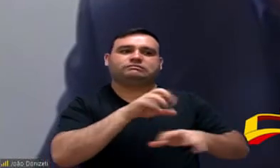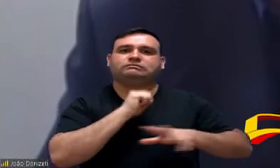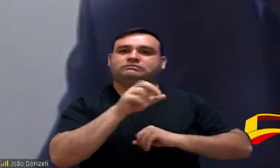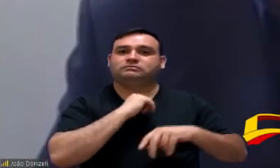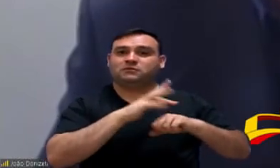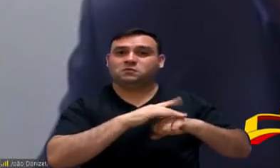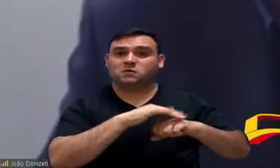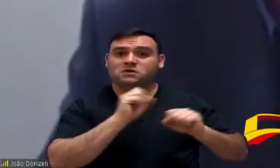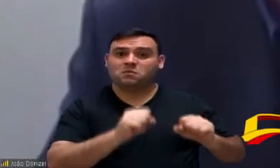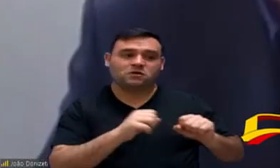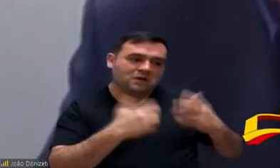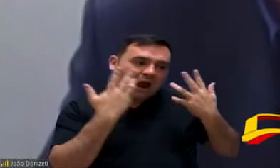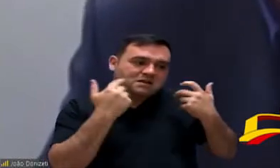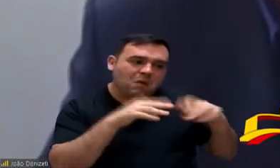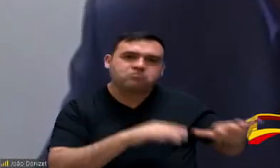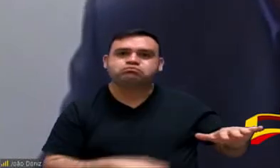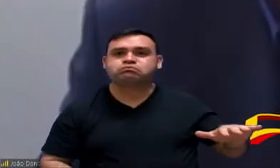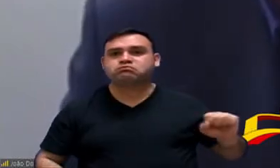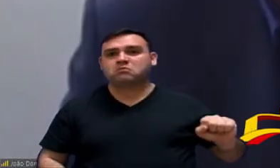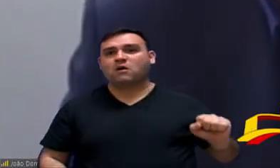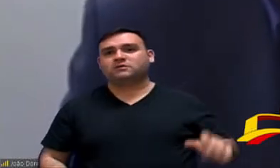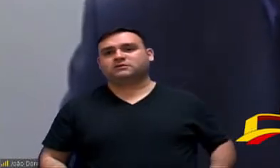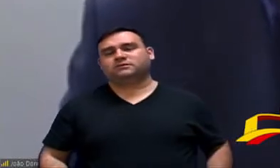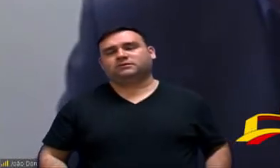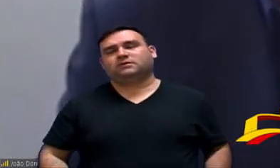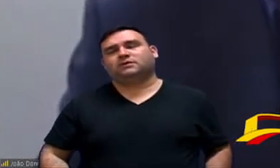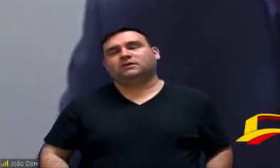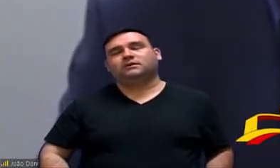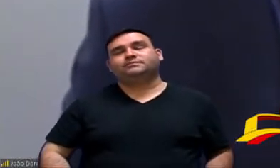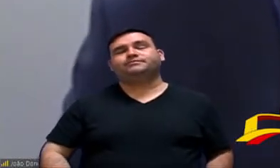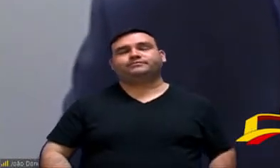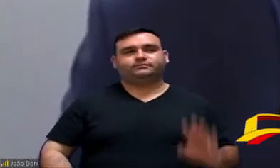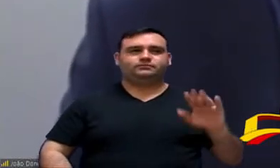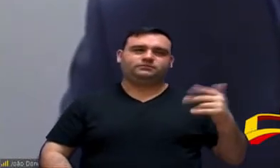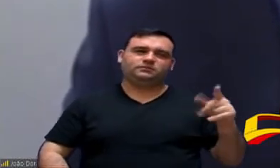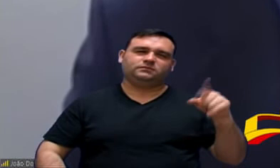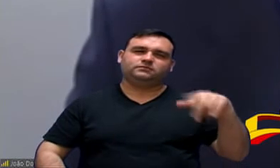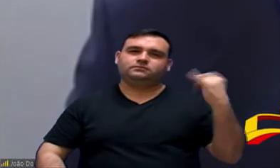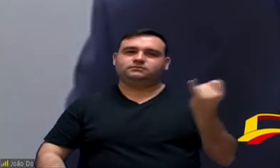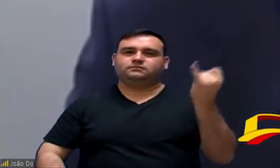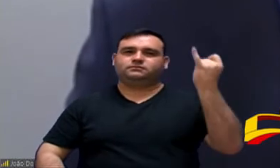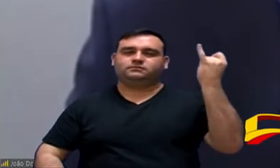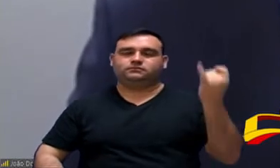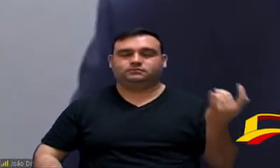Então, até nesse aspecto, né, é importante. Então,